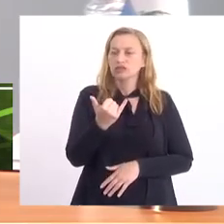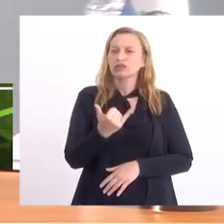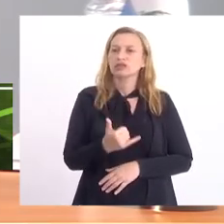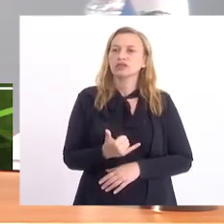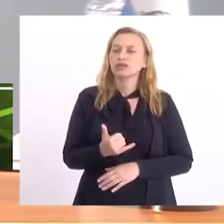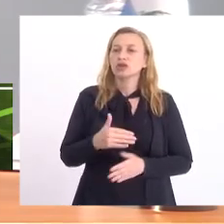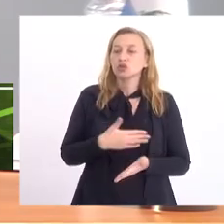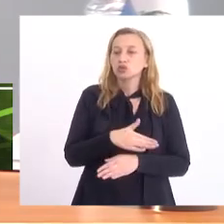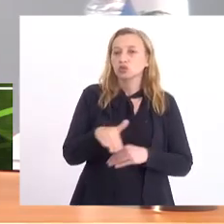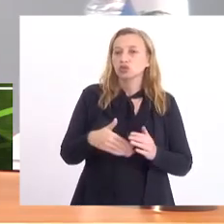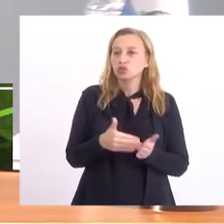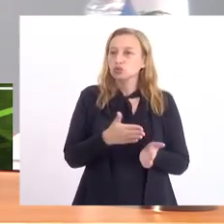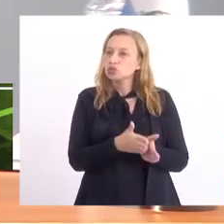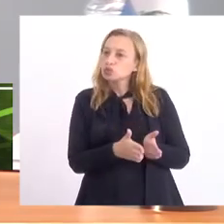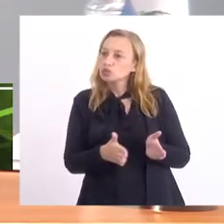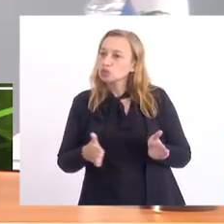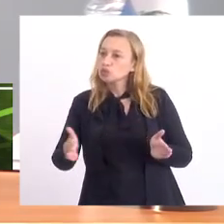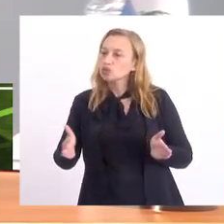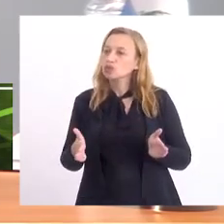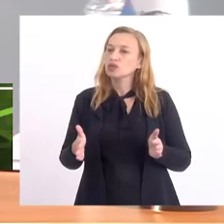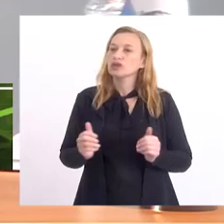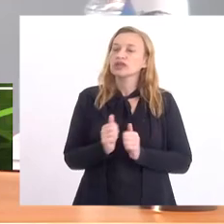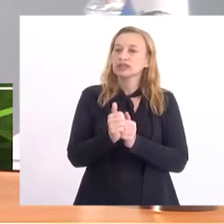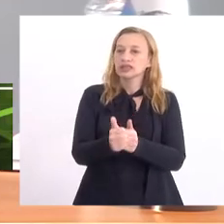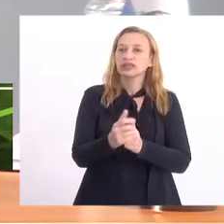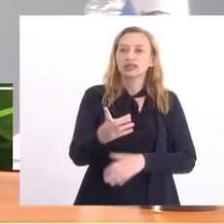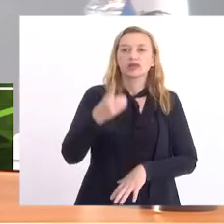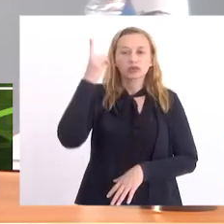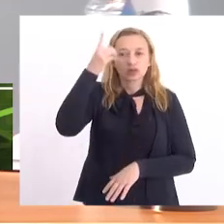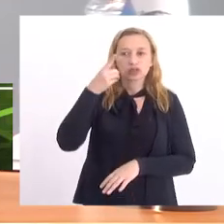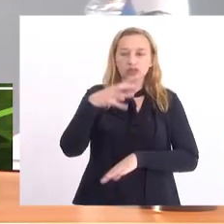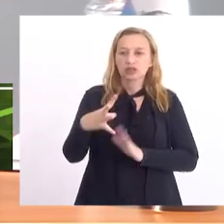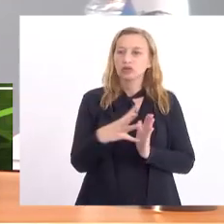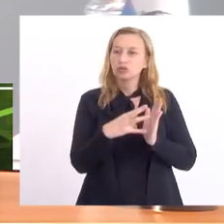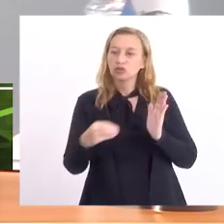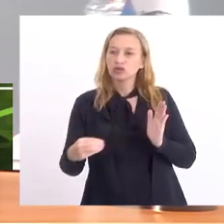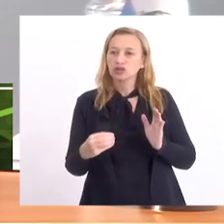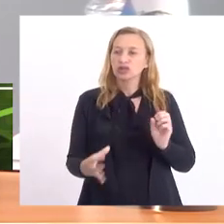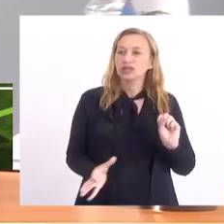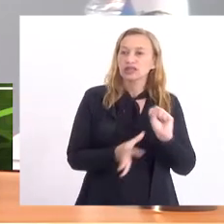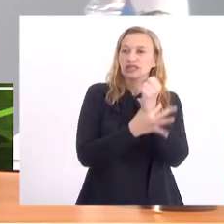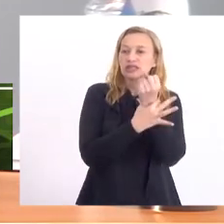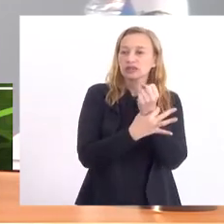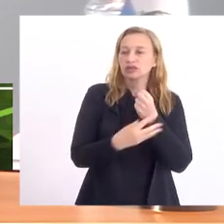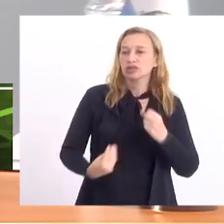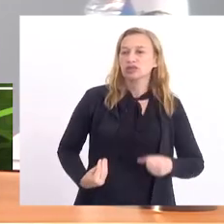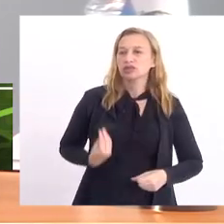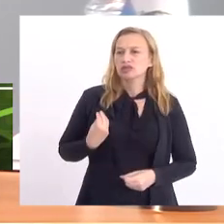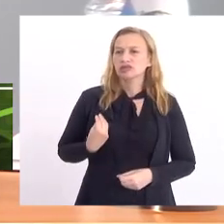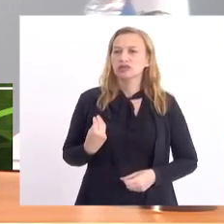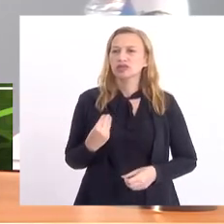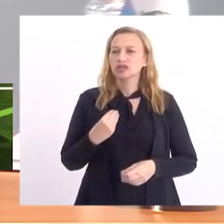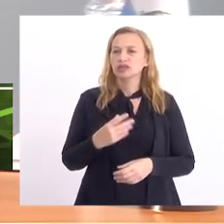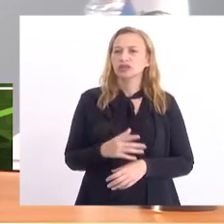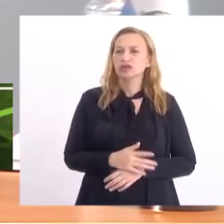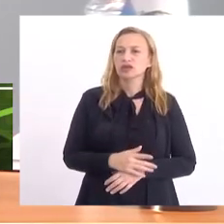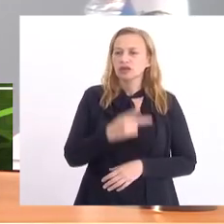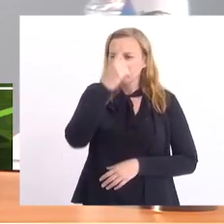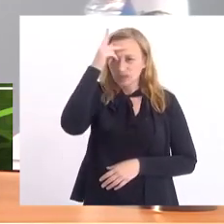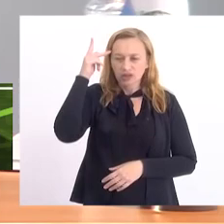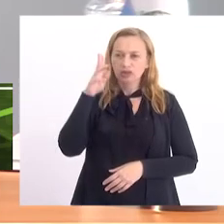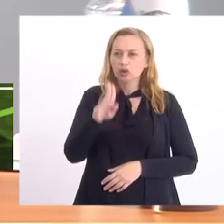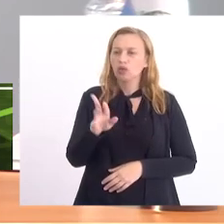todo um processo, vai seguir, deputado, o modelo do segurança presente, né? O pessoal da